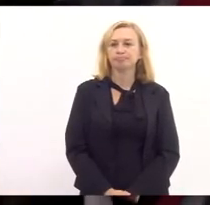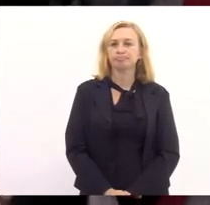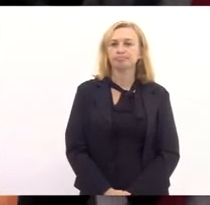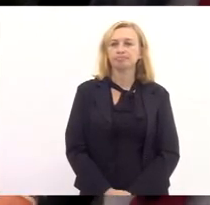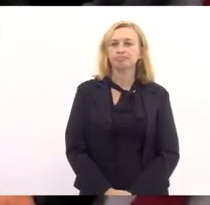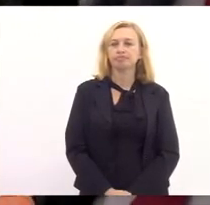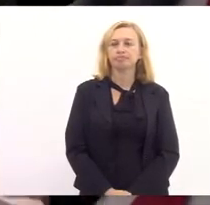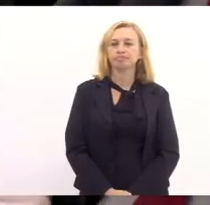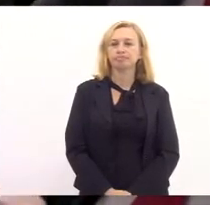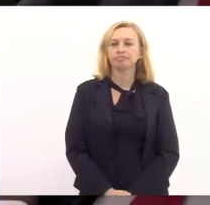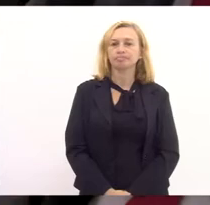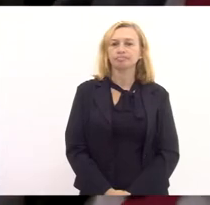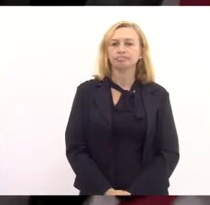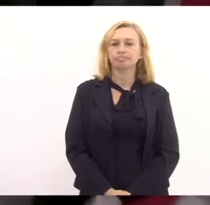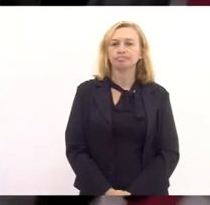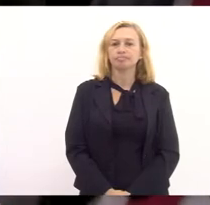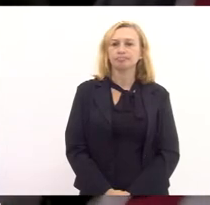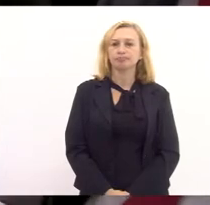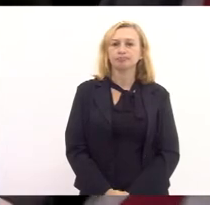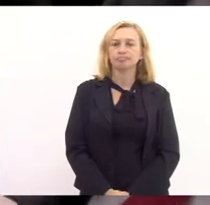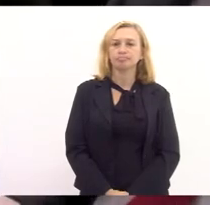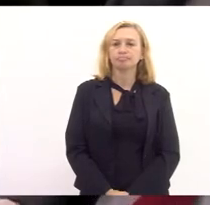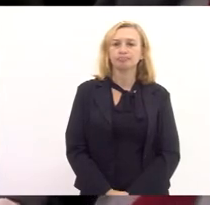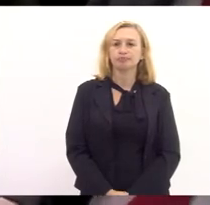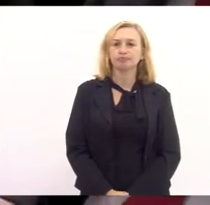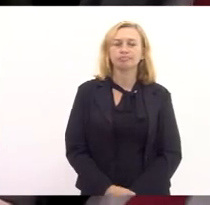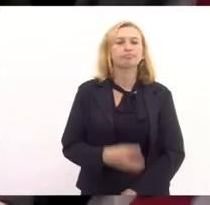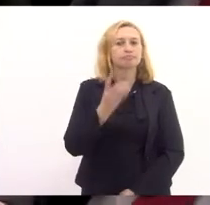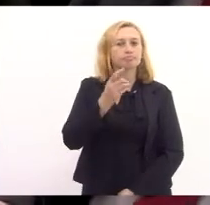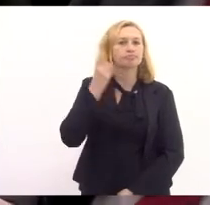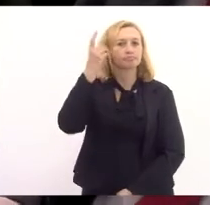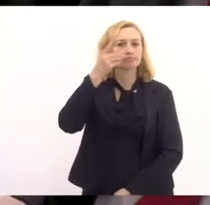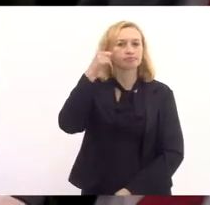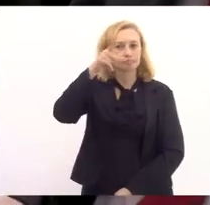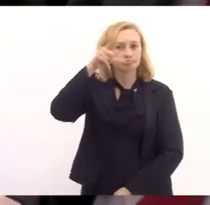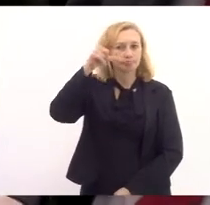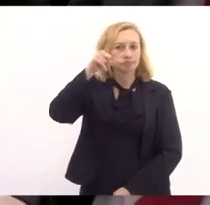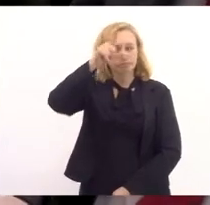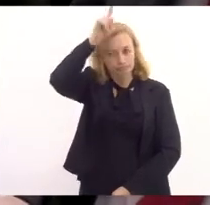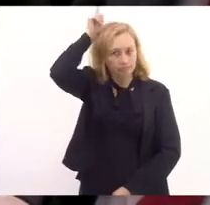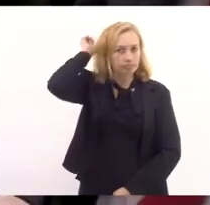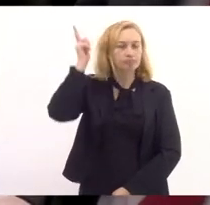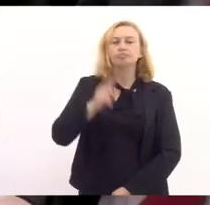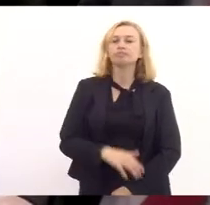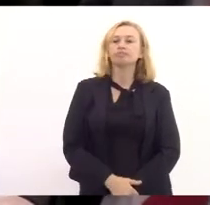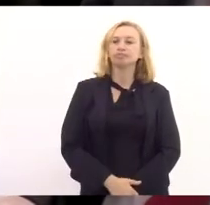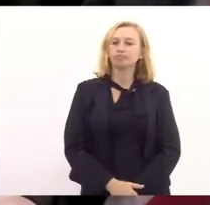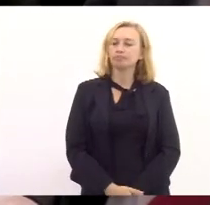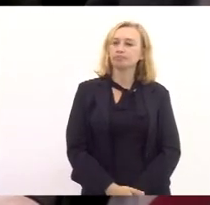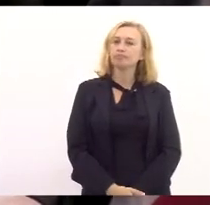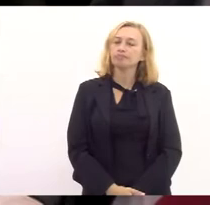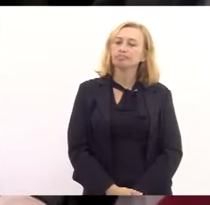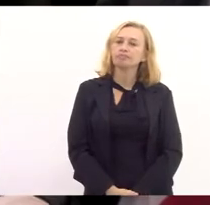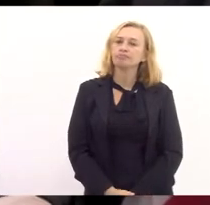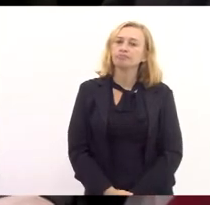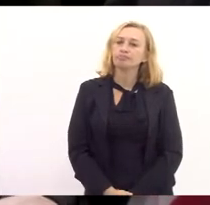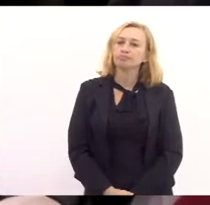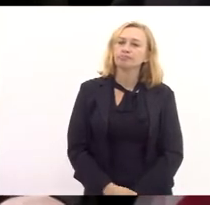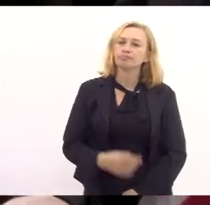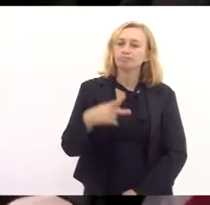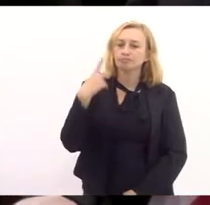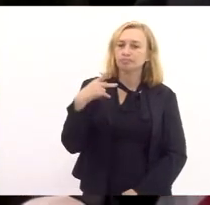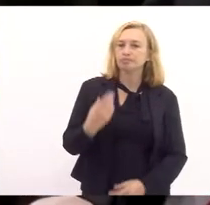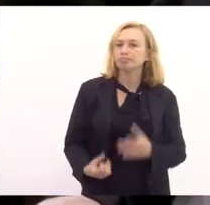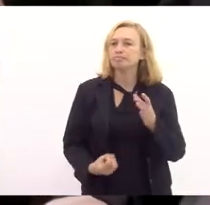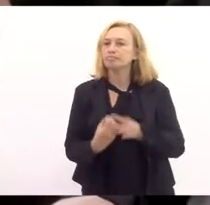coloco a questão que vem perguntada pelo deputado Luiz Paulo a respeito de... alguma política, algum